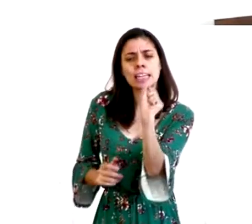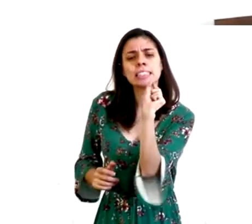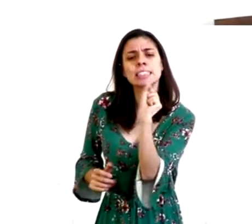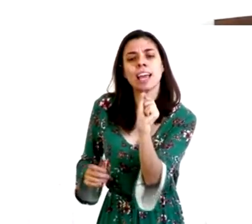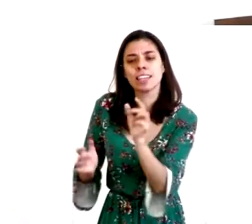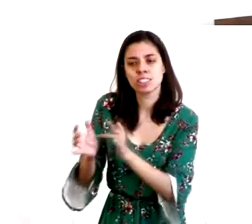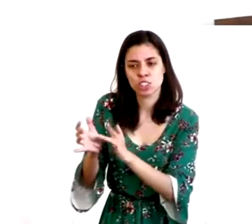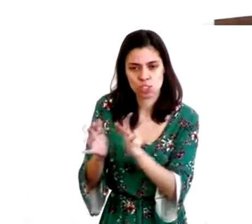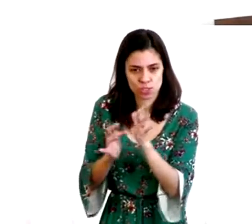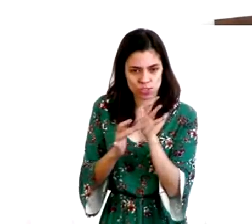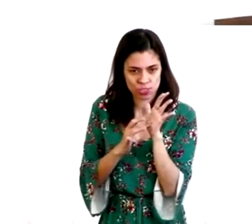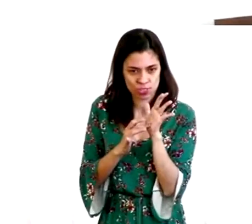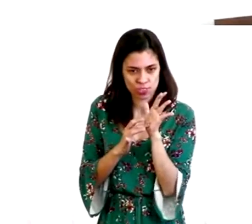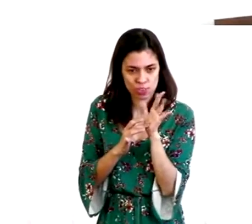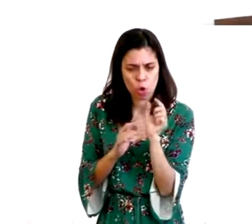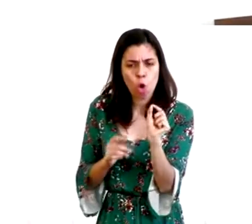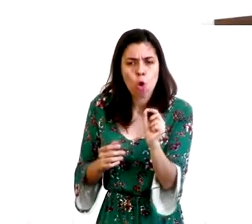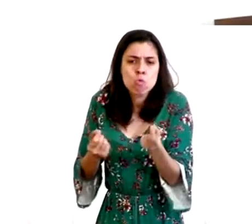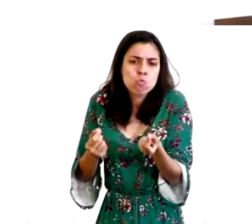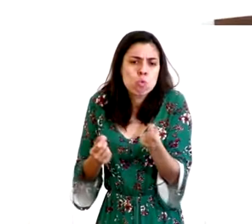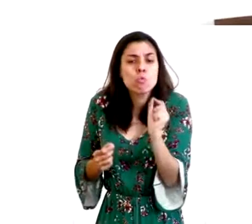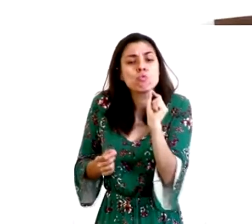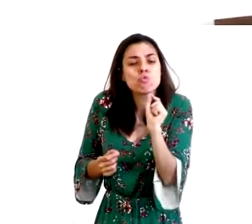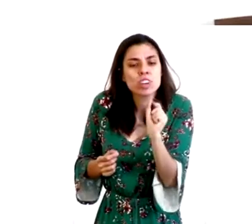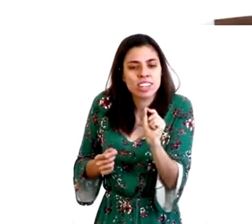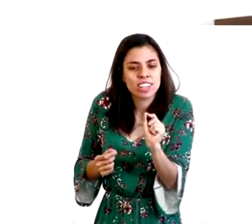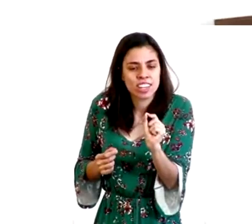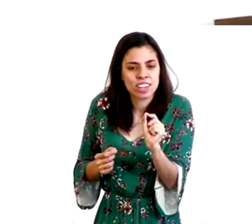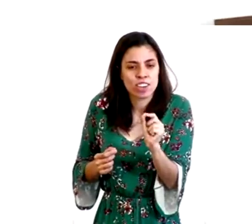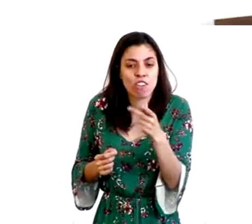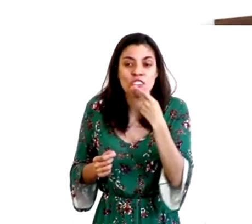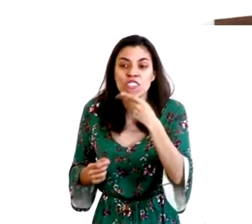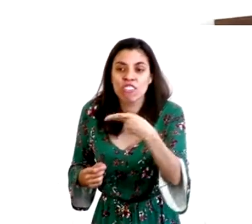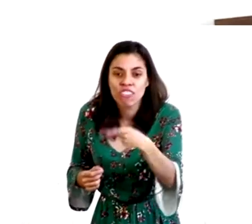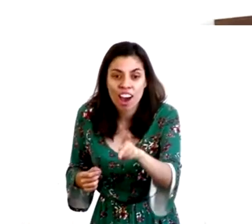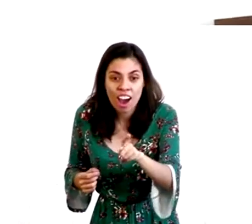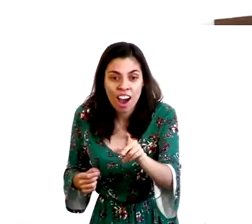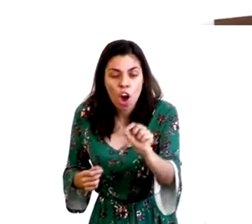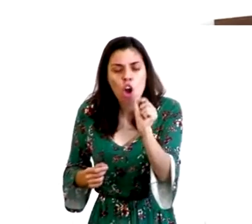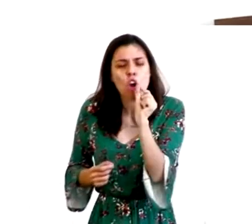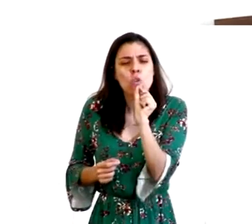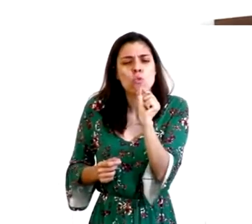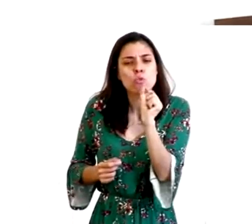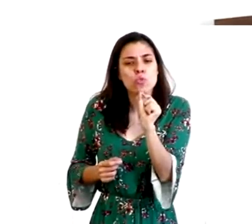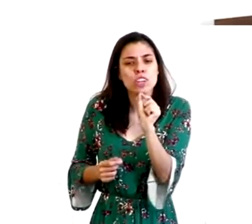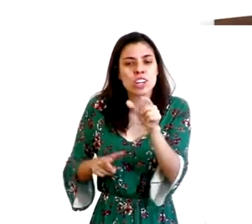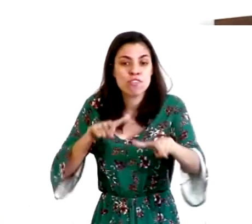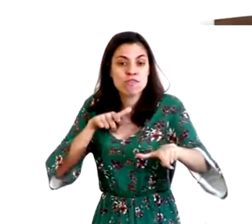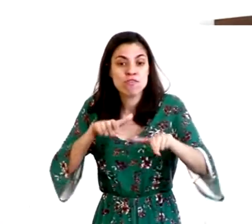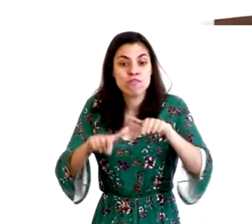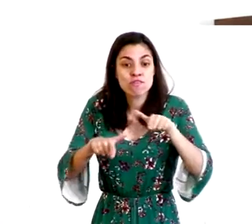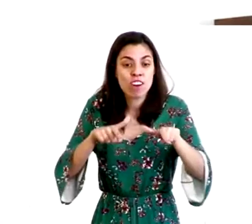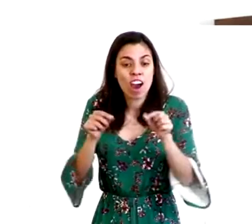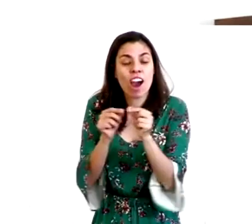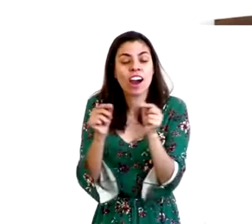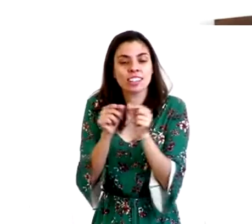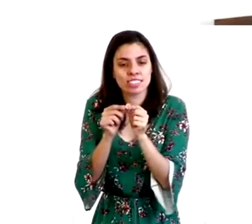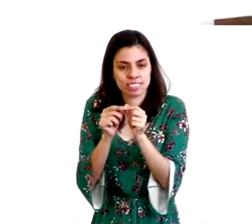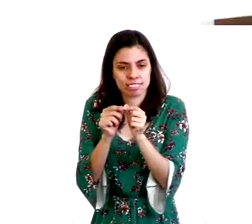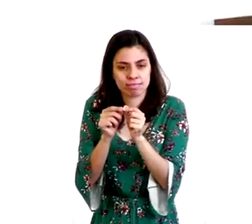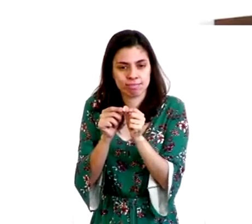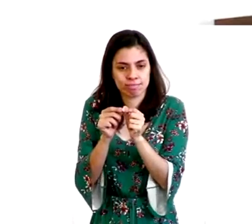Dessa forma, se nós abrirmos bem os nossos ouvidos e os nossos olhos, nós aprenderemos no Sermão do